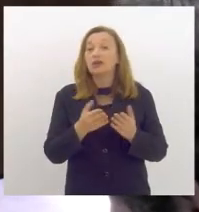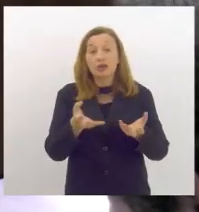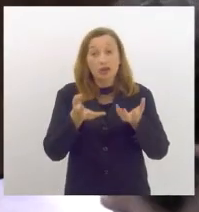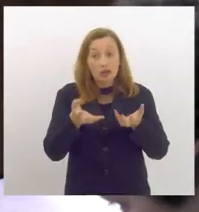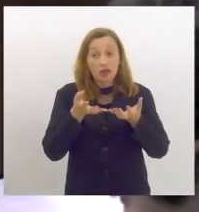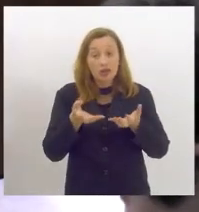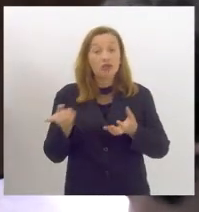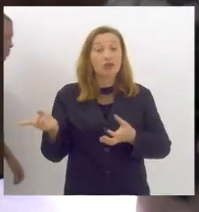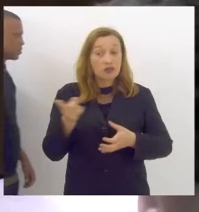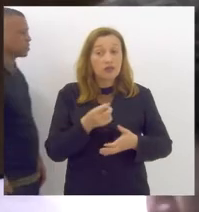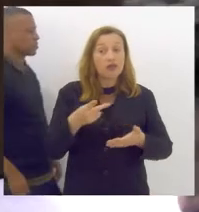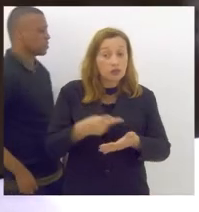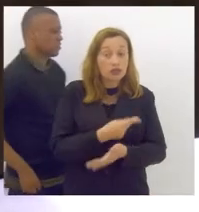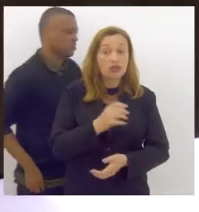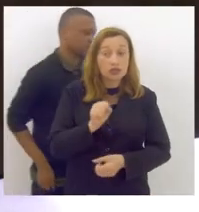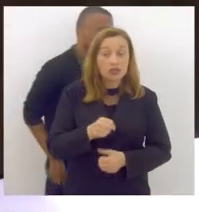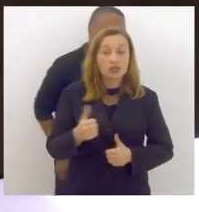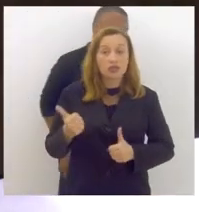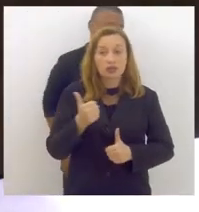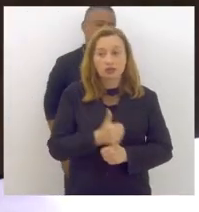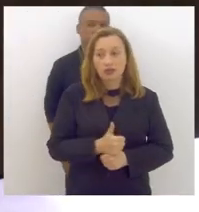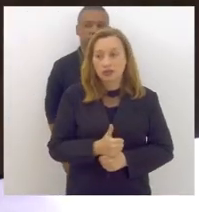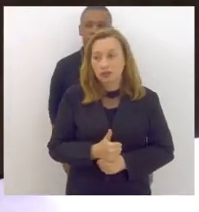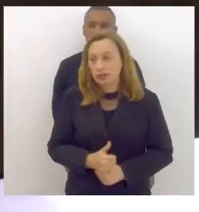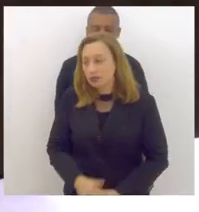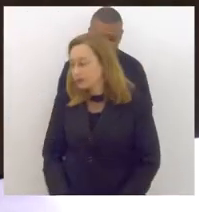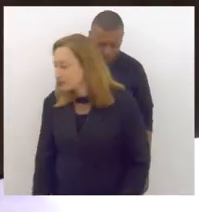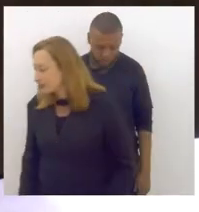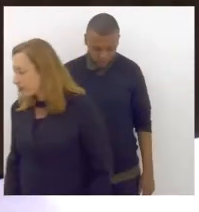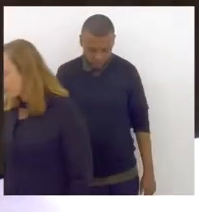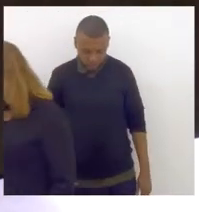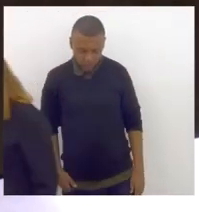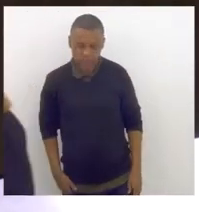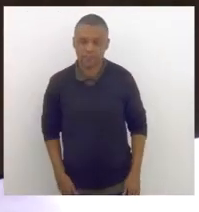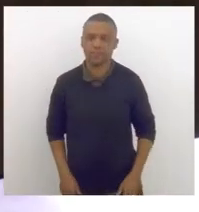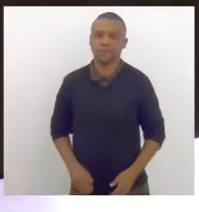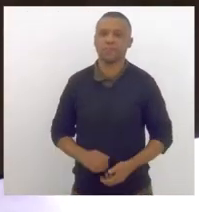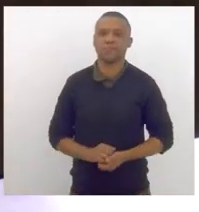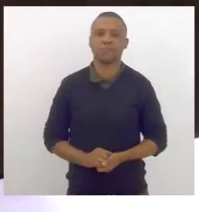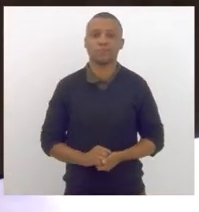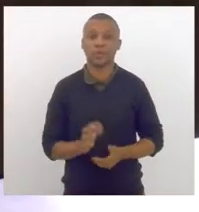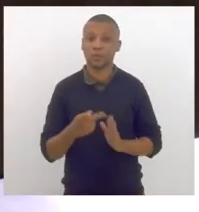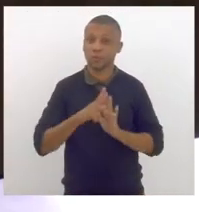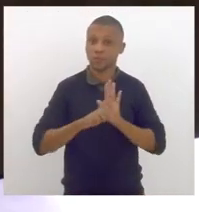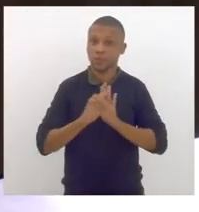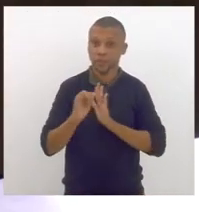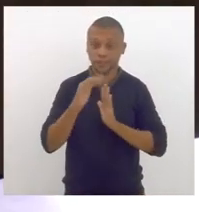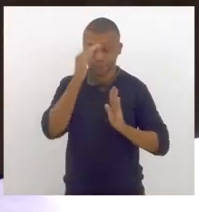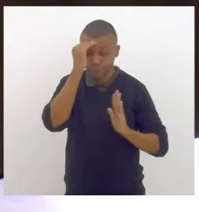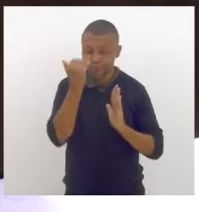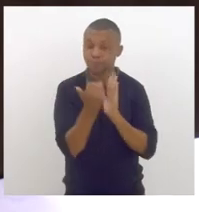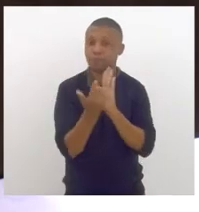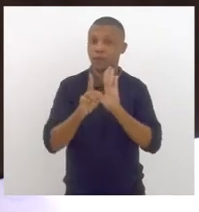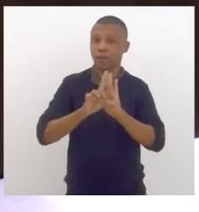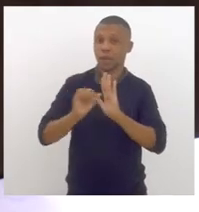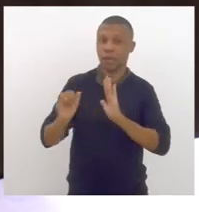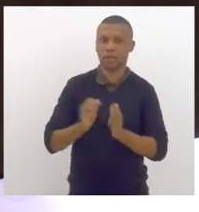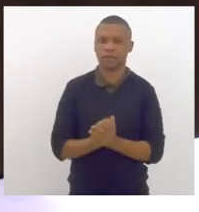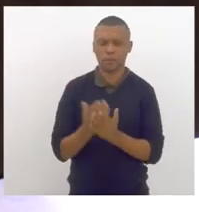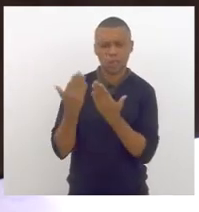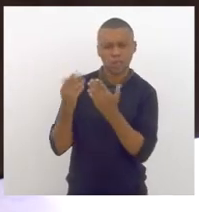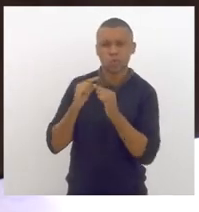que ele venha acontecer dentro da mais perfeita legalidade, sem nenhuma